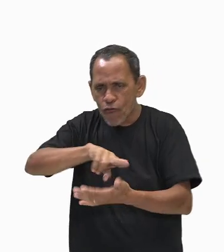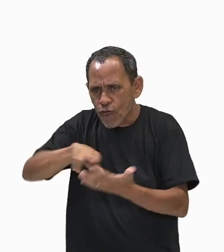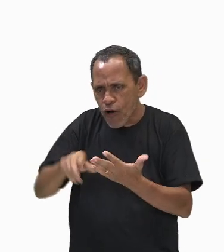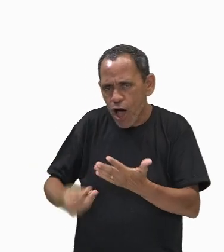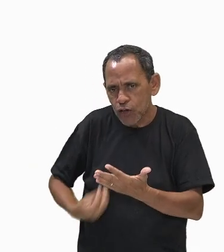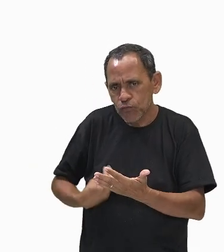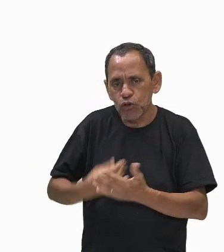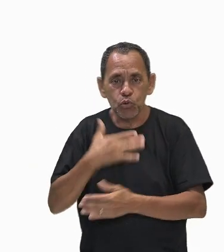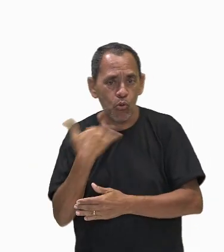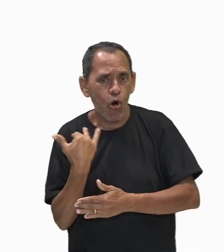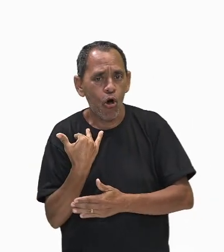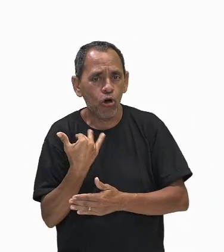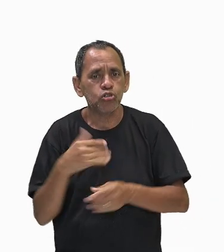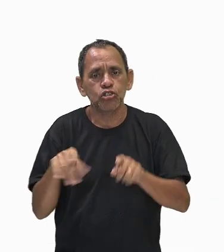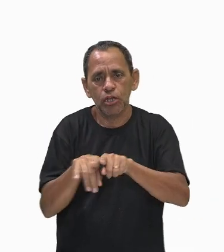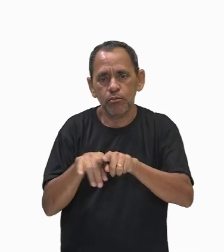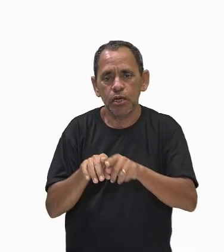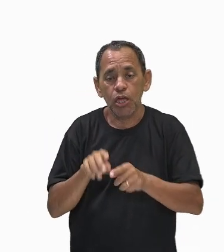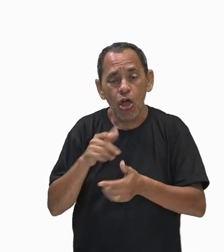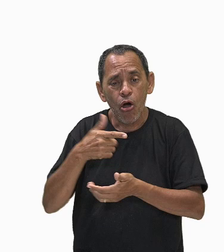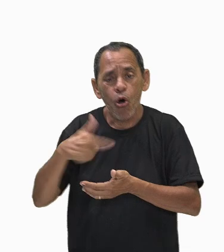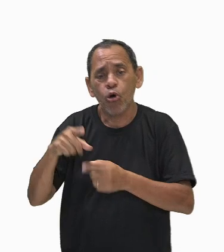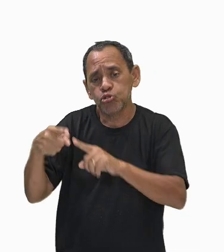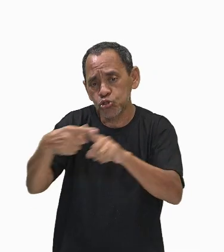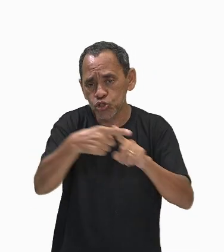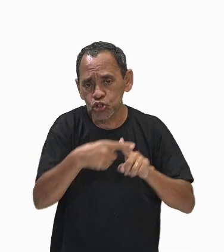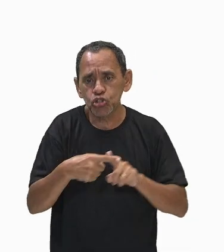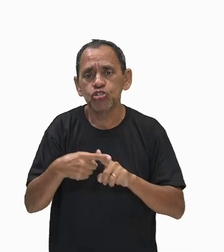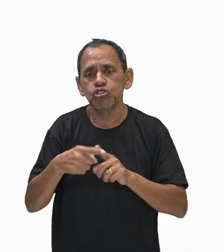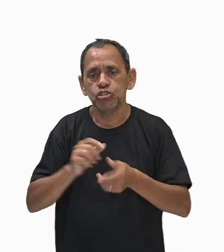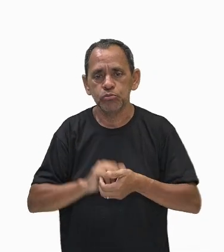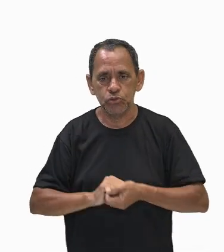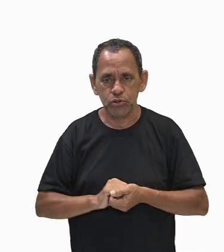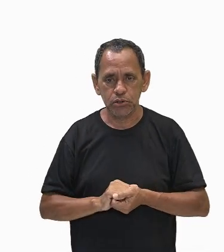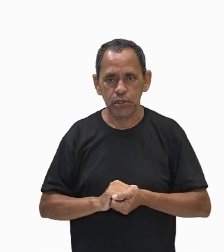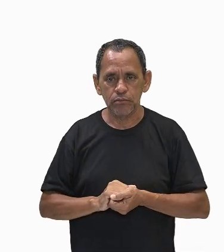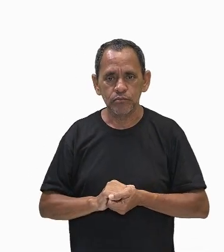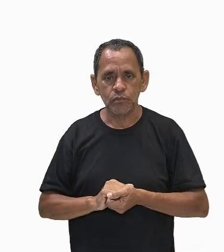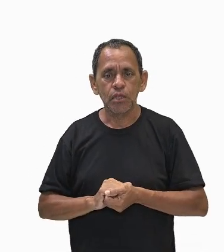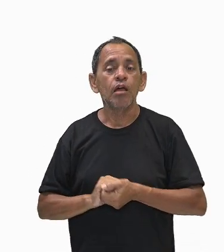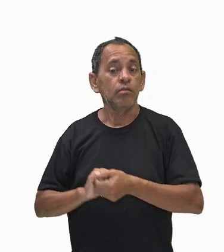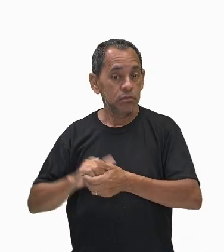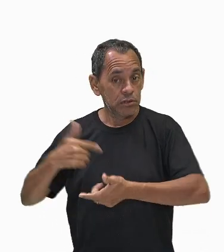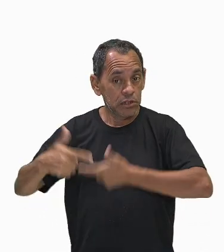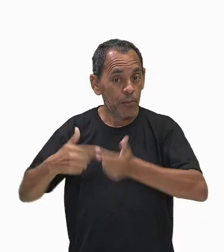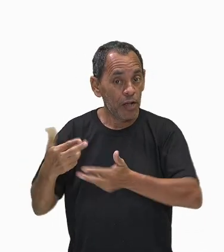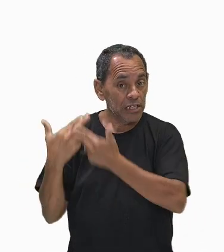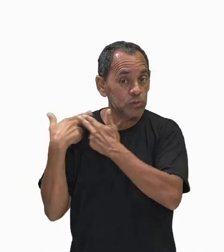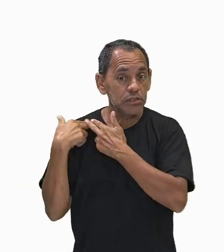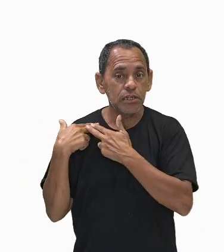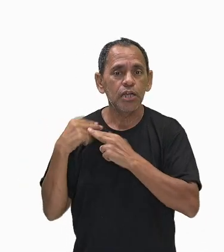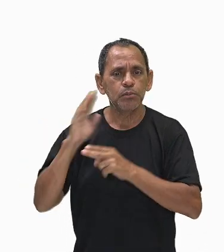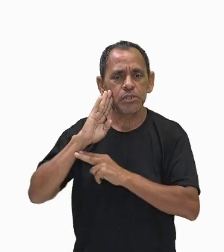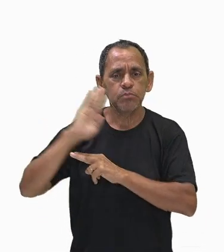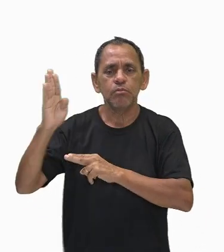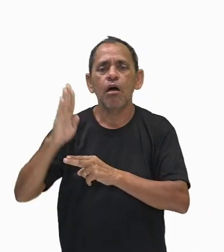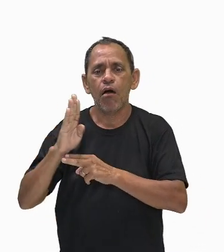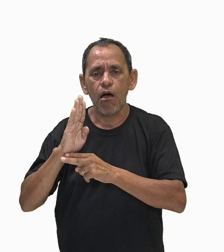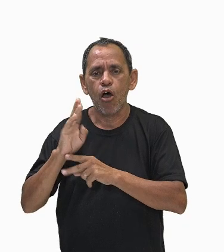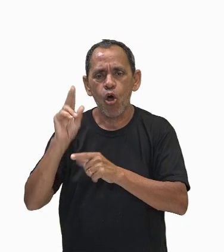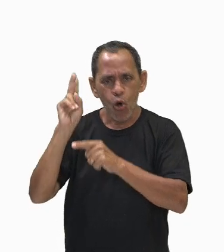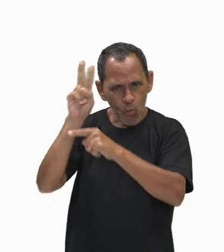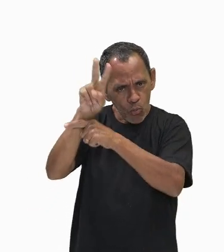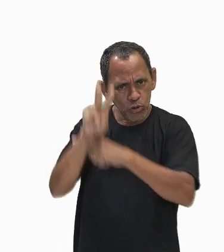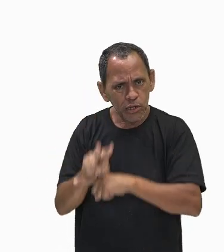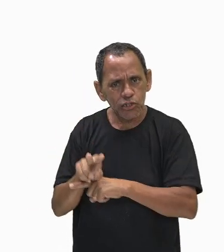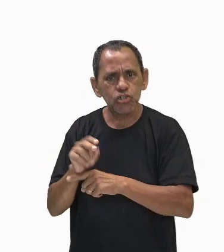outros débris celulares. Sua função principal é proteger o corpo contra infecções. O